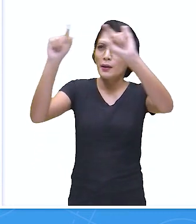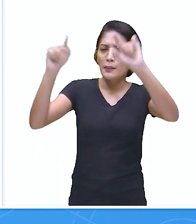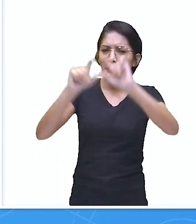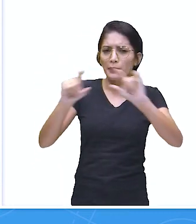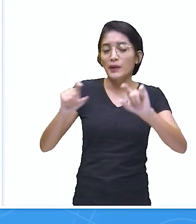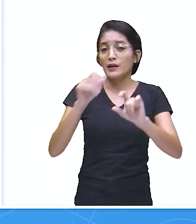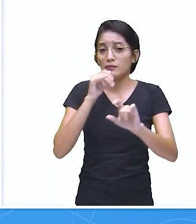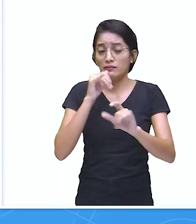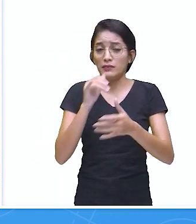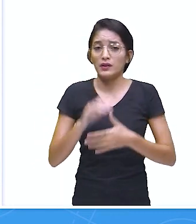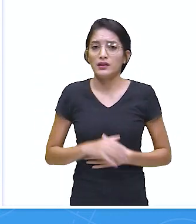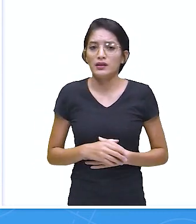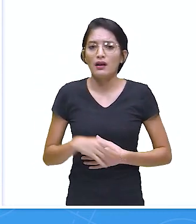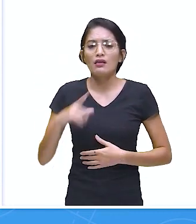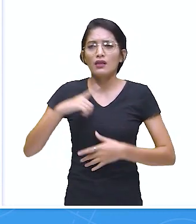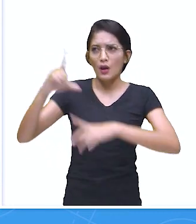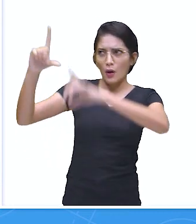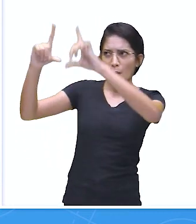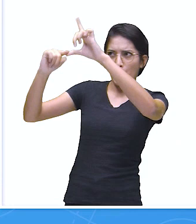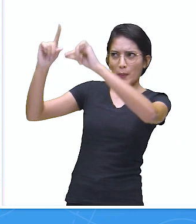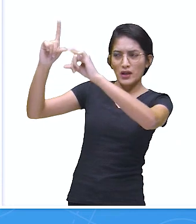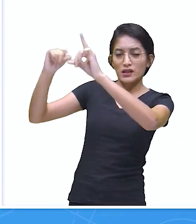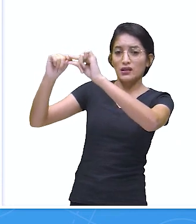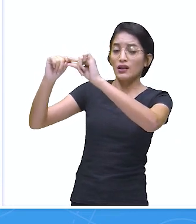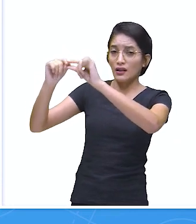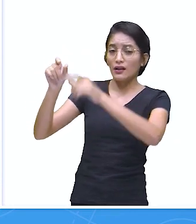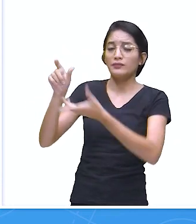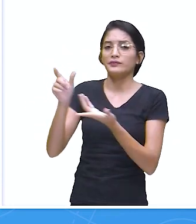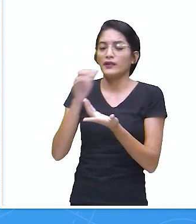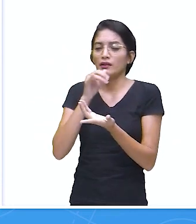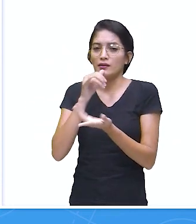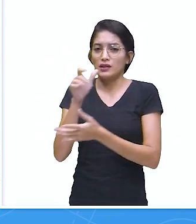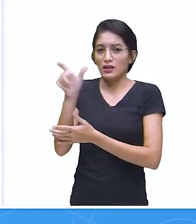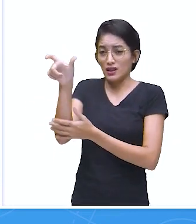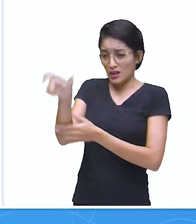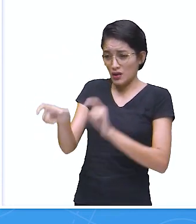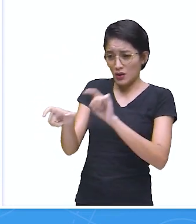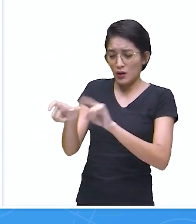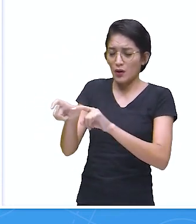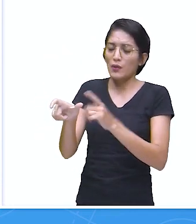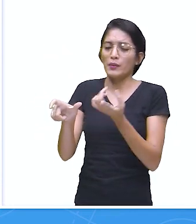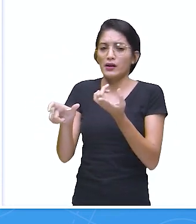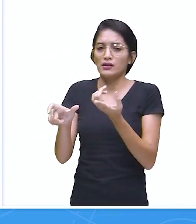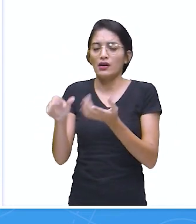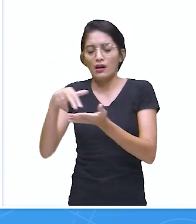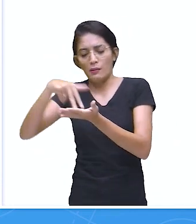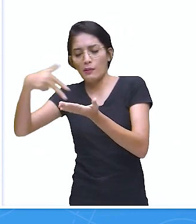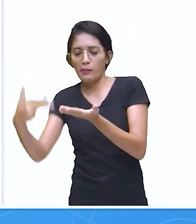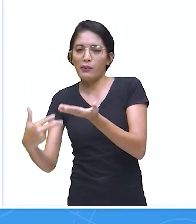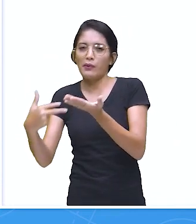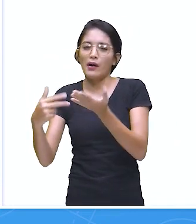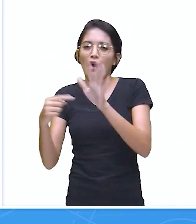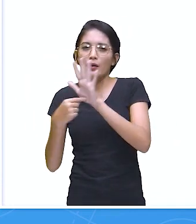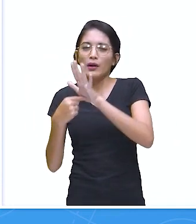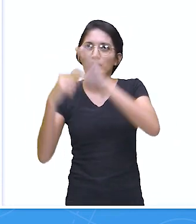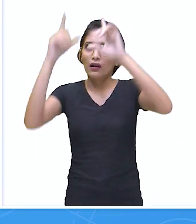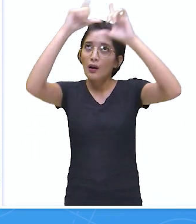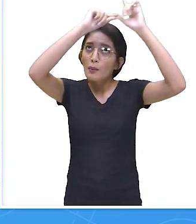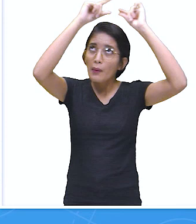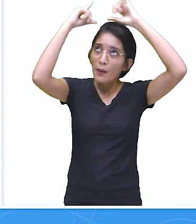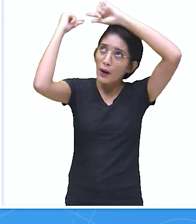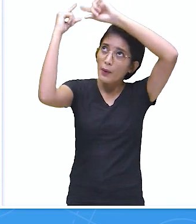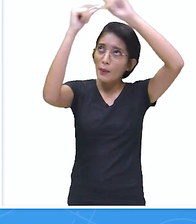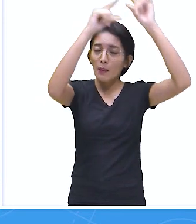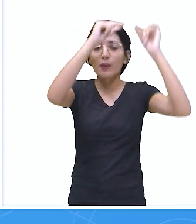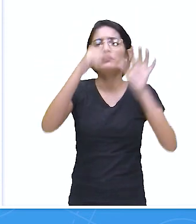quando você encontra assim, uma estrela, aí algum personagem caiu, aí aparecem as estrelinhas na cabeça dele, né?